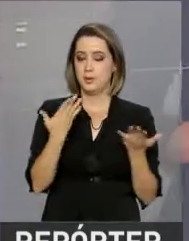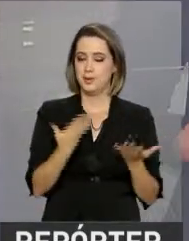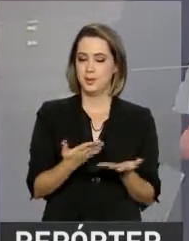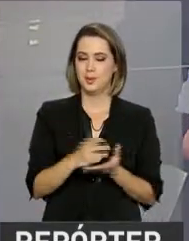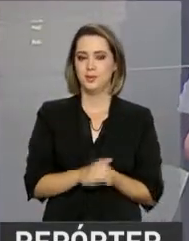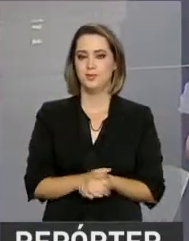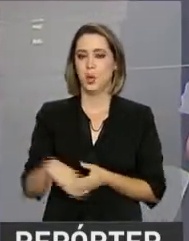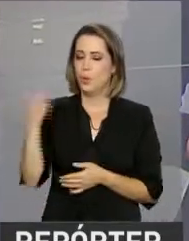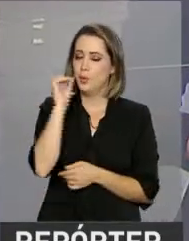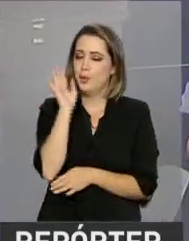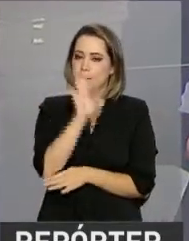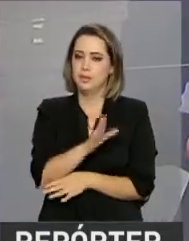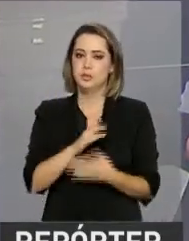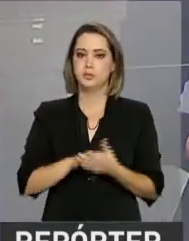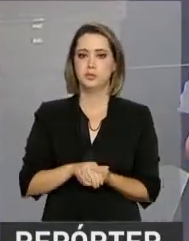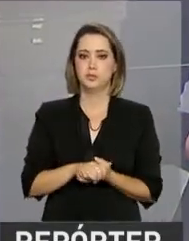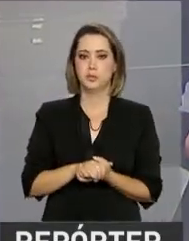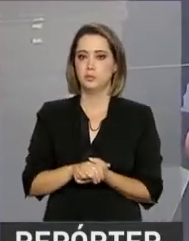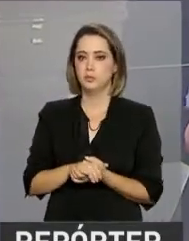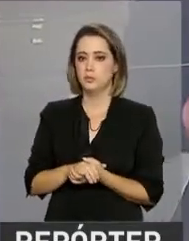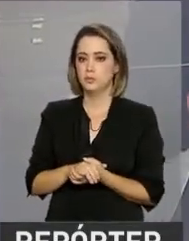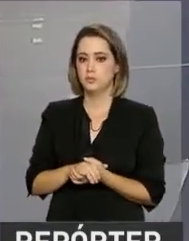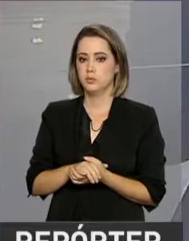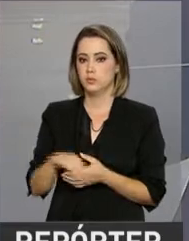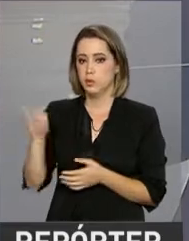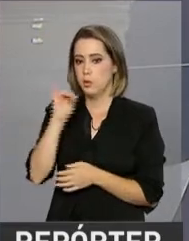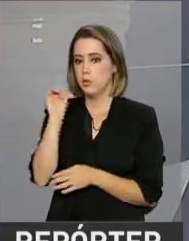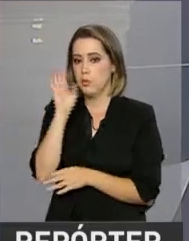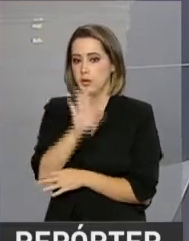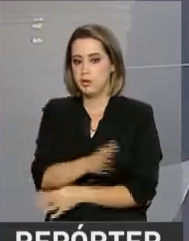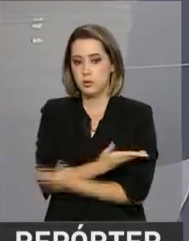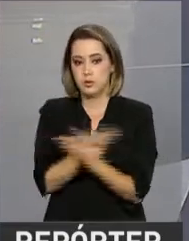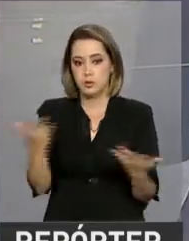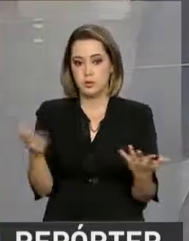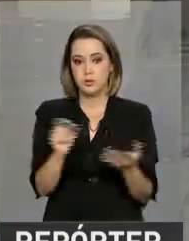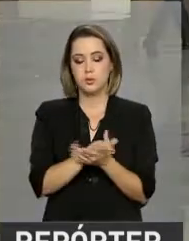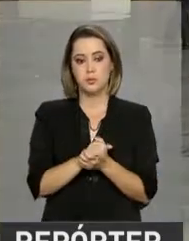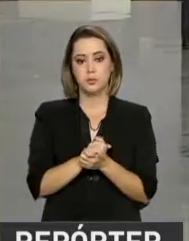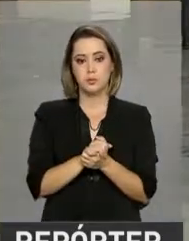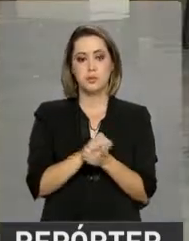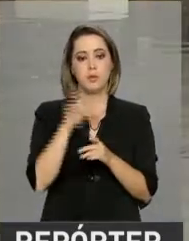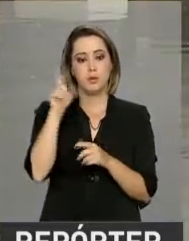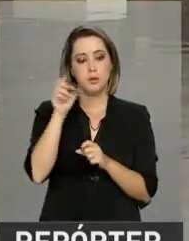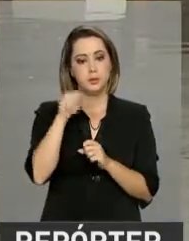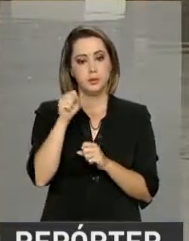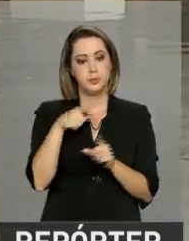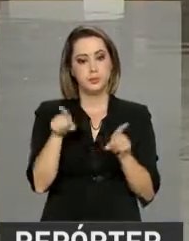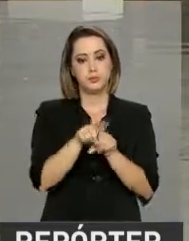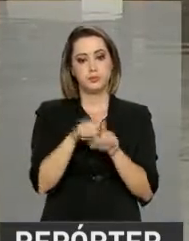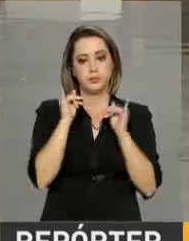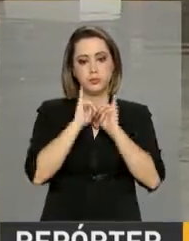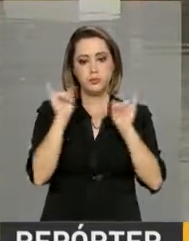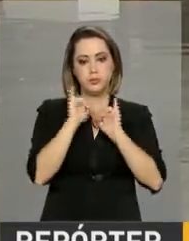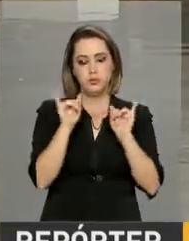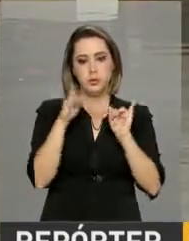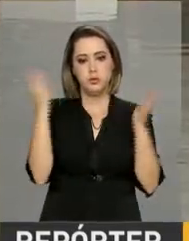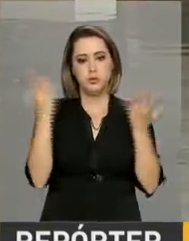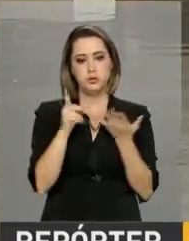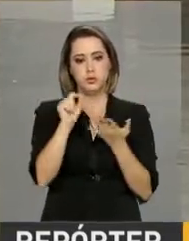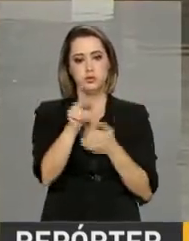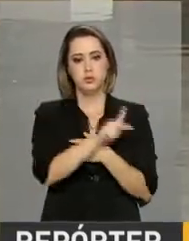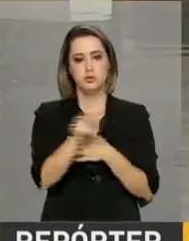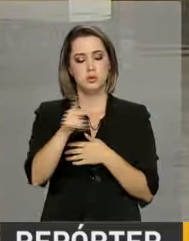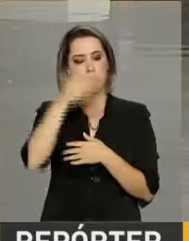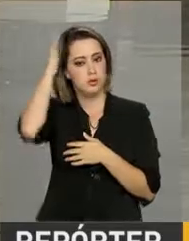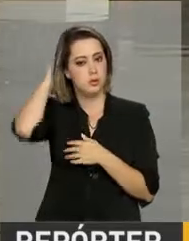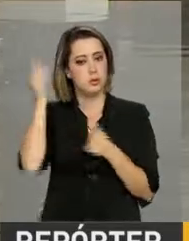gente. Olá, Beatriz, boa tarde para você. Boa tarde, Roberto. Boa tarde a todos. É isso mesmo. Na divulgação de hoje, o presidente Michel Temer vai